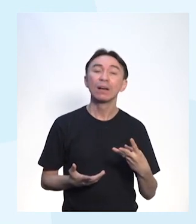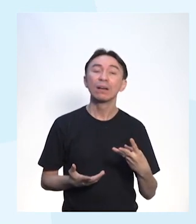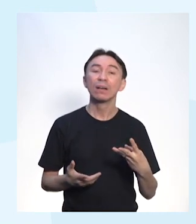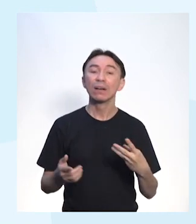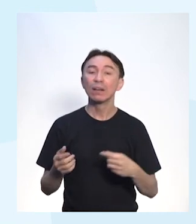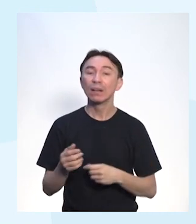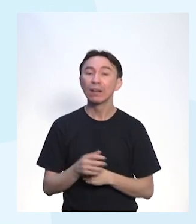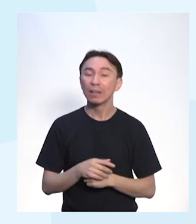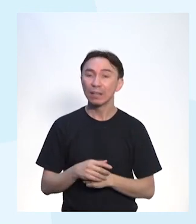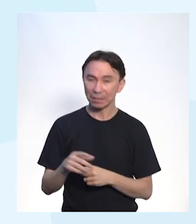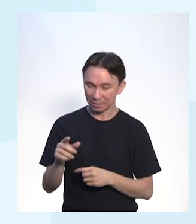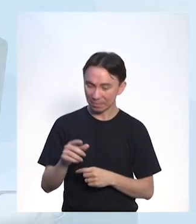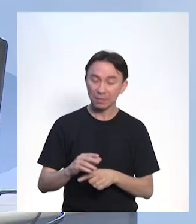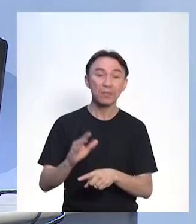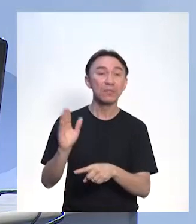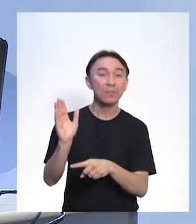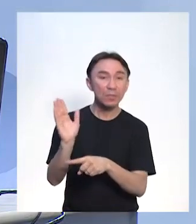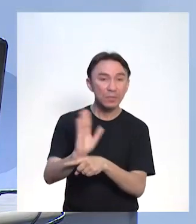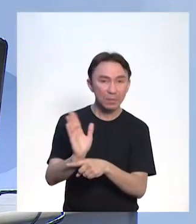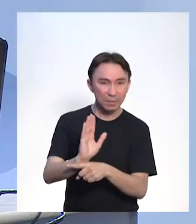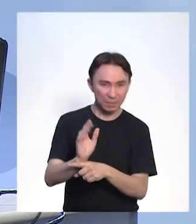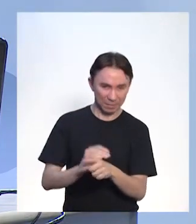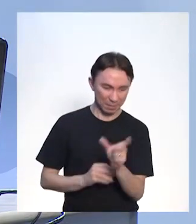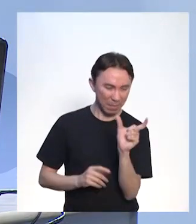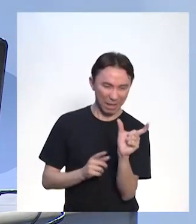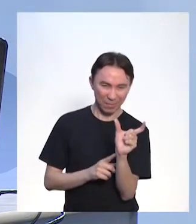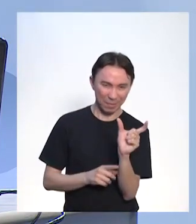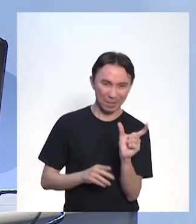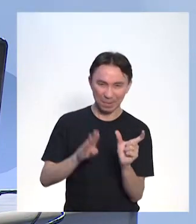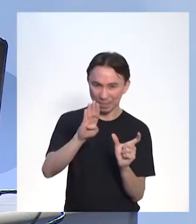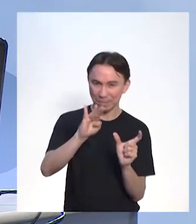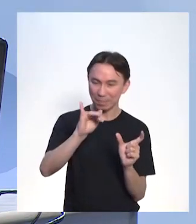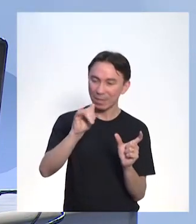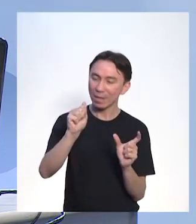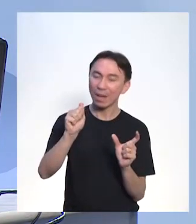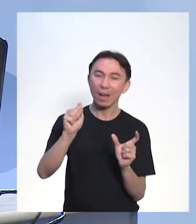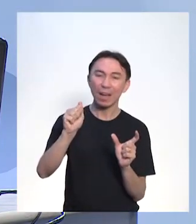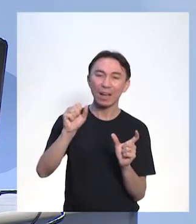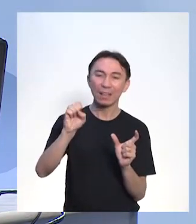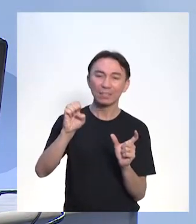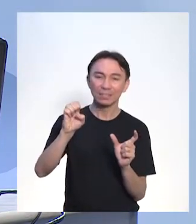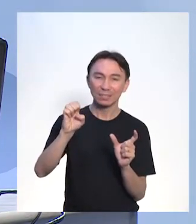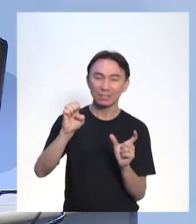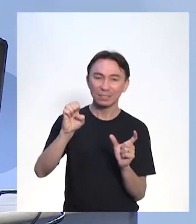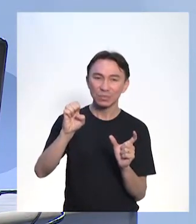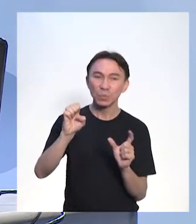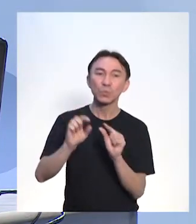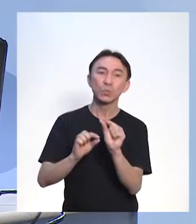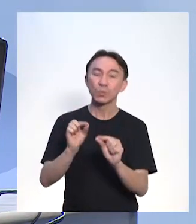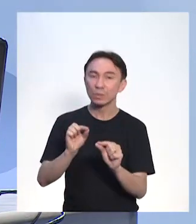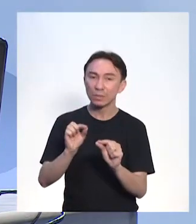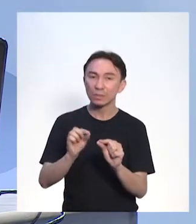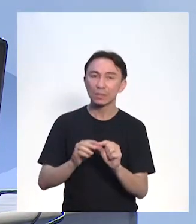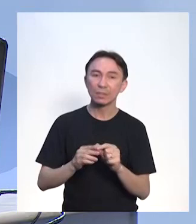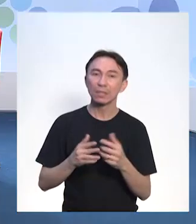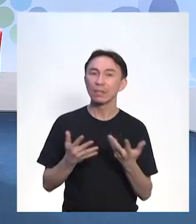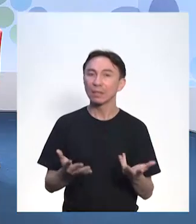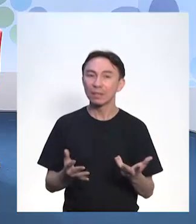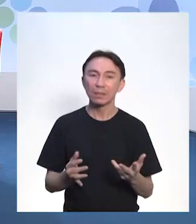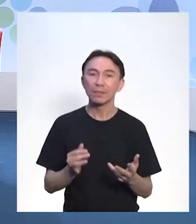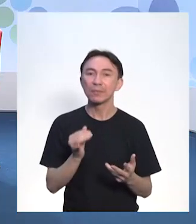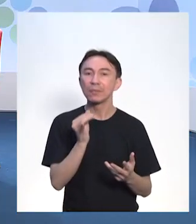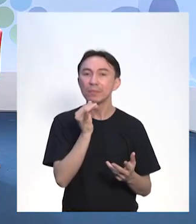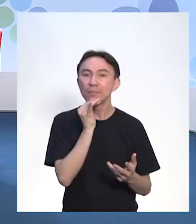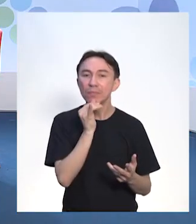essa palavra biased, a gente tem aí, ó, B-I-A-S, certo? Esse bias aí é quando você tem a tendência de alguma coisa. Quando você faz, doutora,